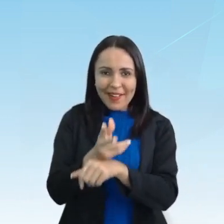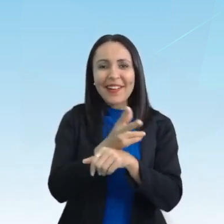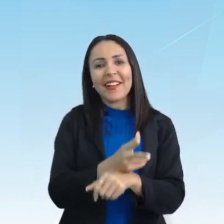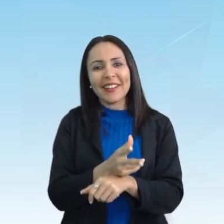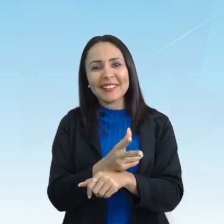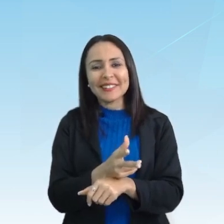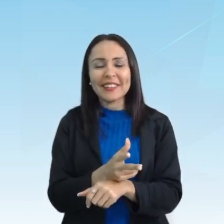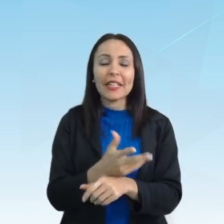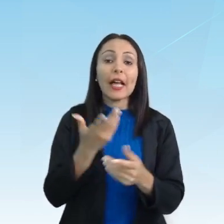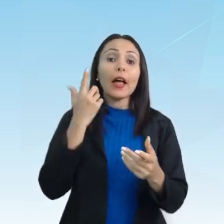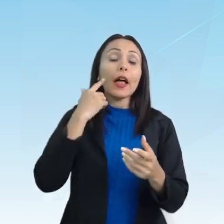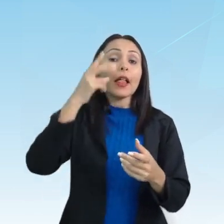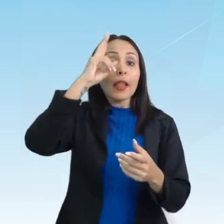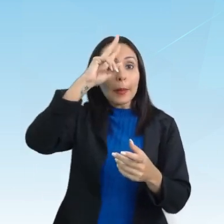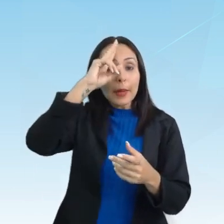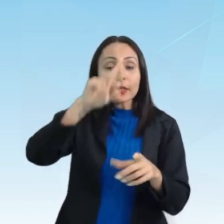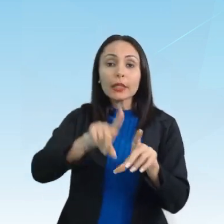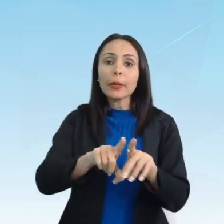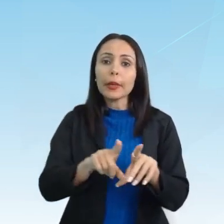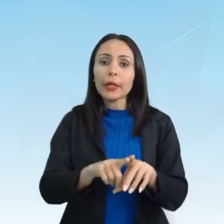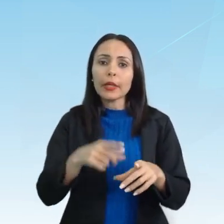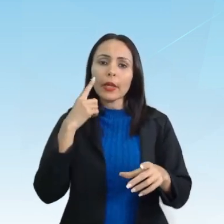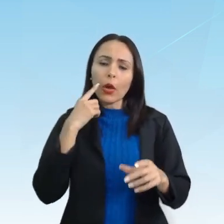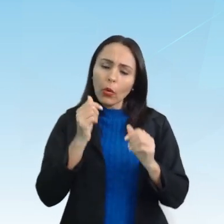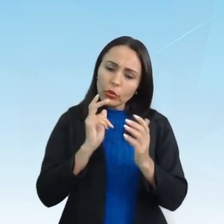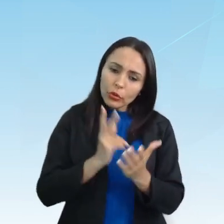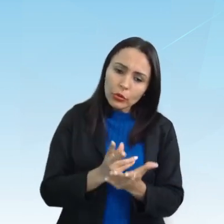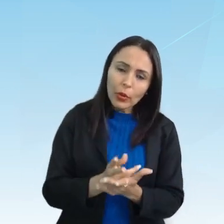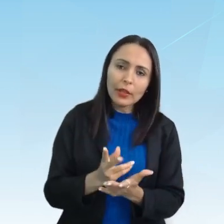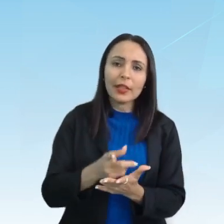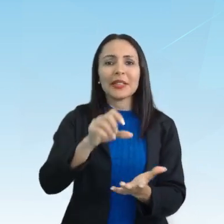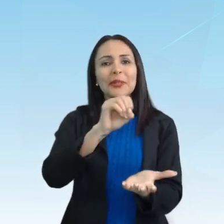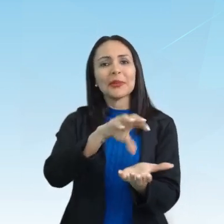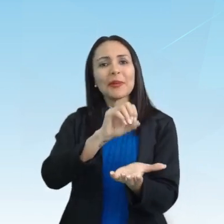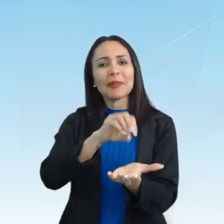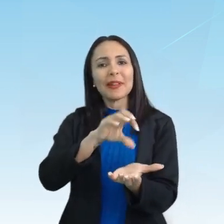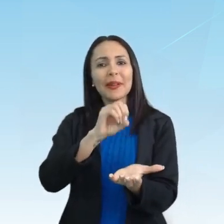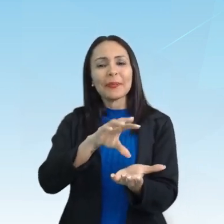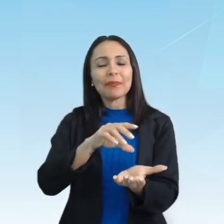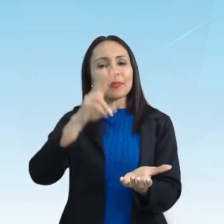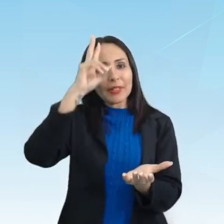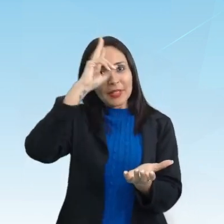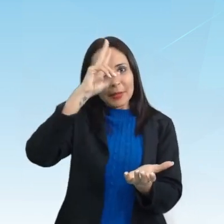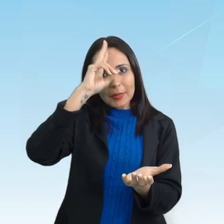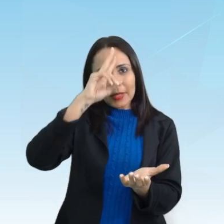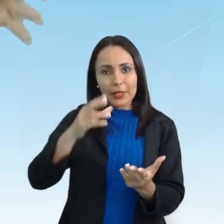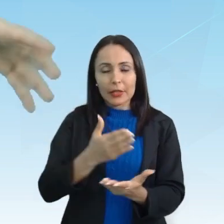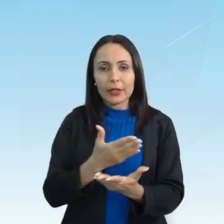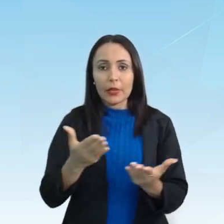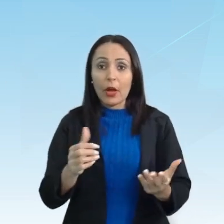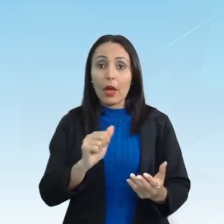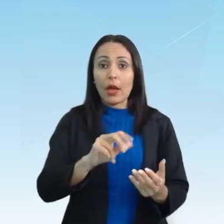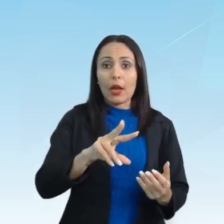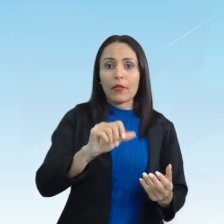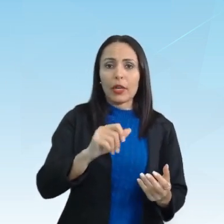imagem, do som. E lembrar que aqui, continue conosco aqui no EducaPE. Lembrar que no nosso AVA estão